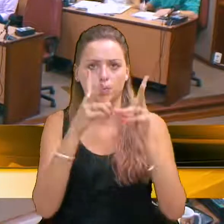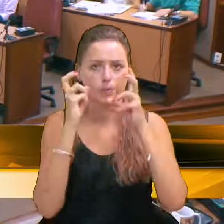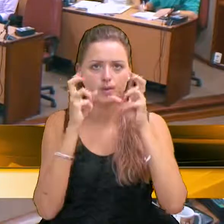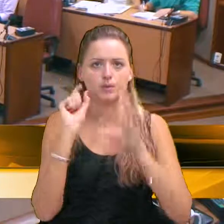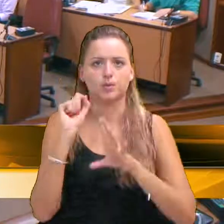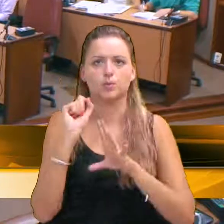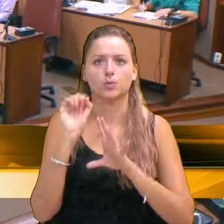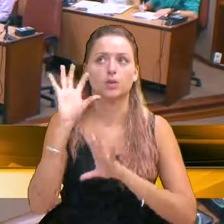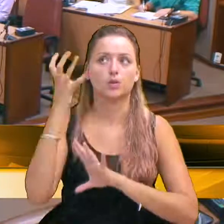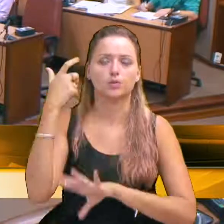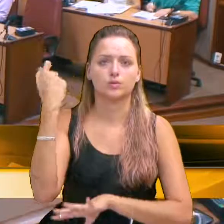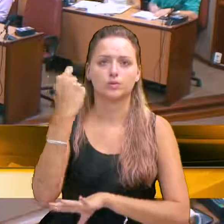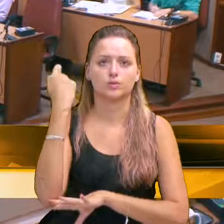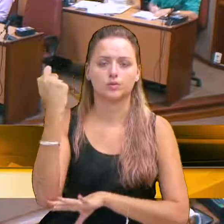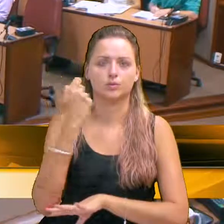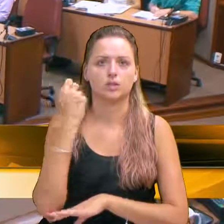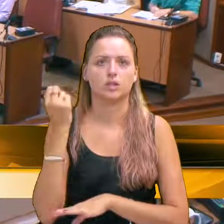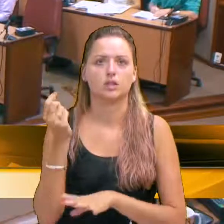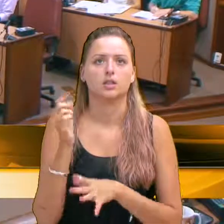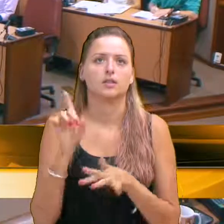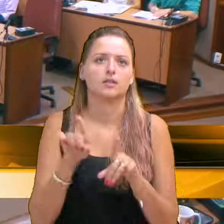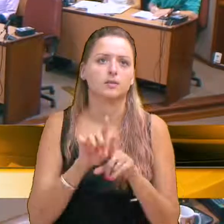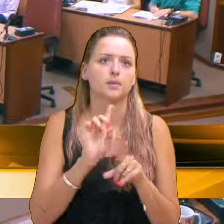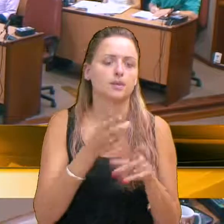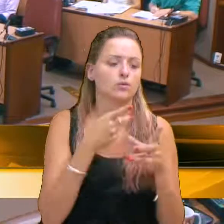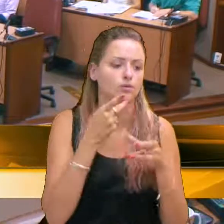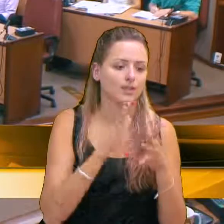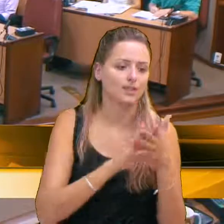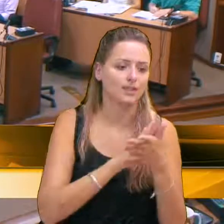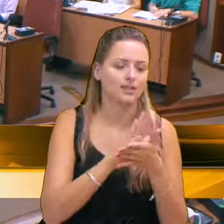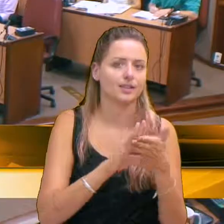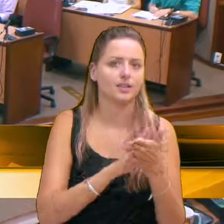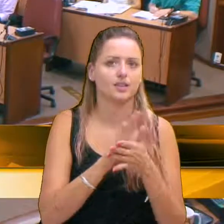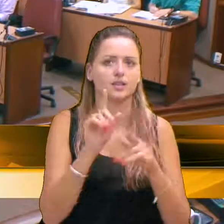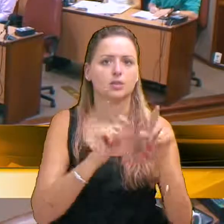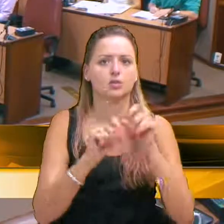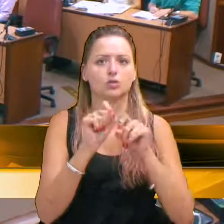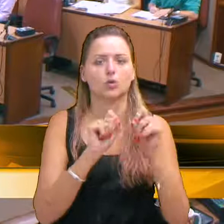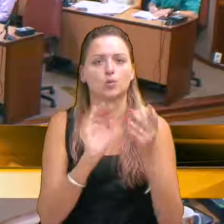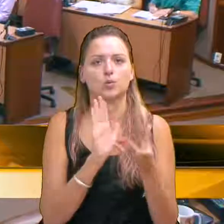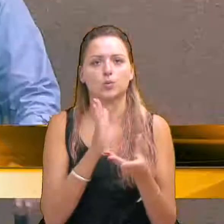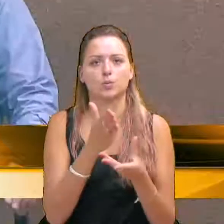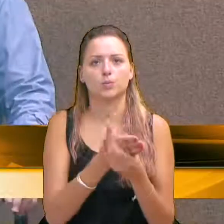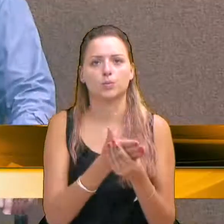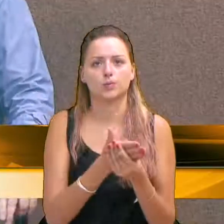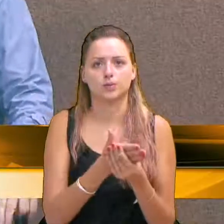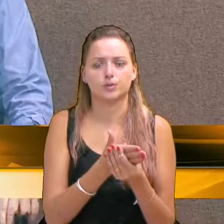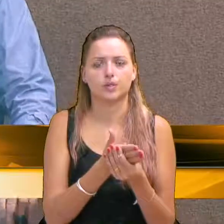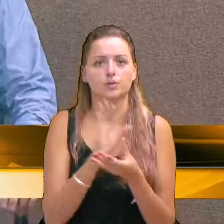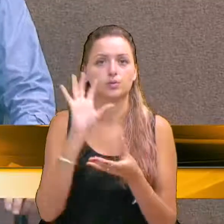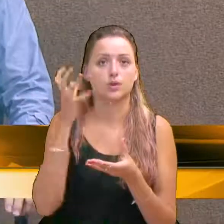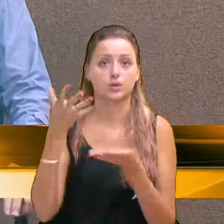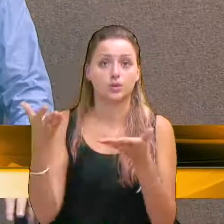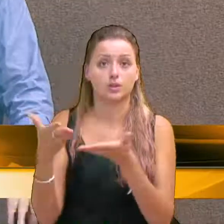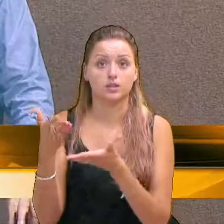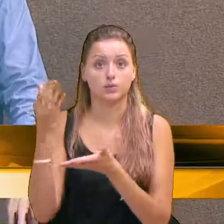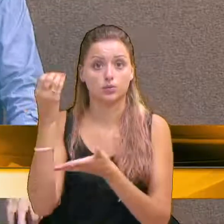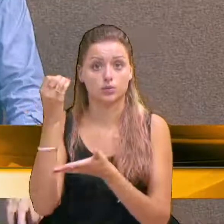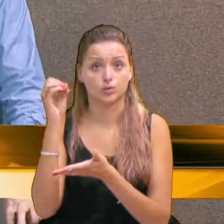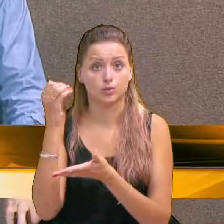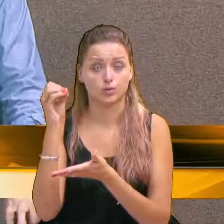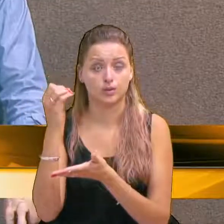nada no Rio Grande do Sul e não emitir nenhum comentário com relação ao julgamento que acontece em Porto Alegre.